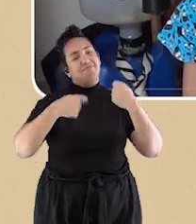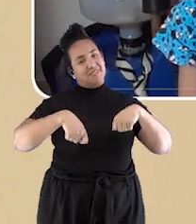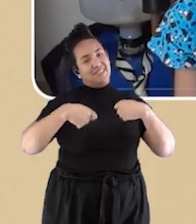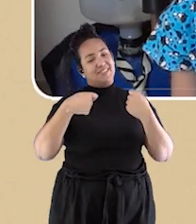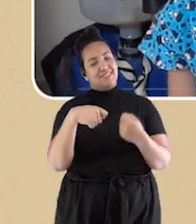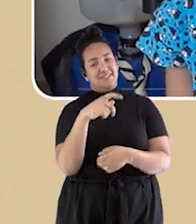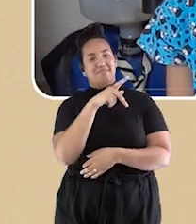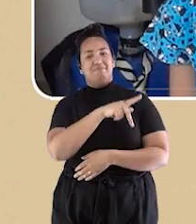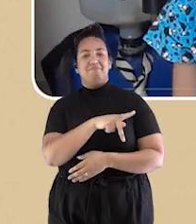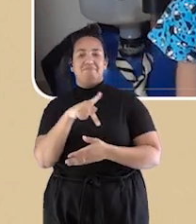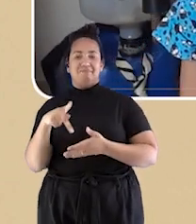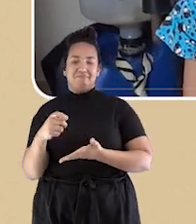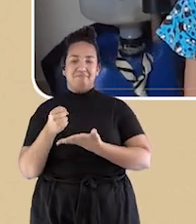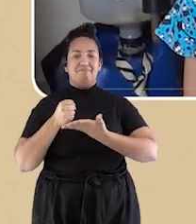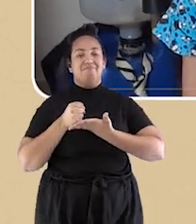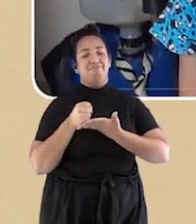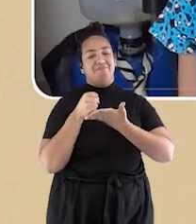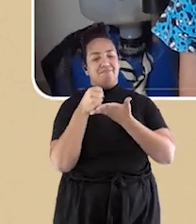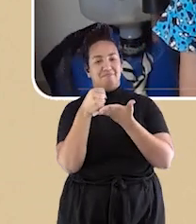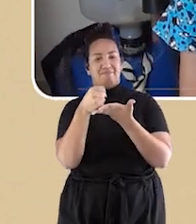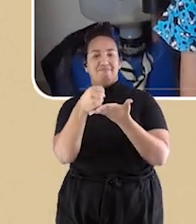um professor.